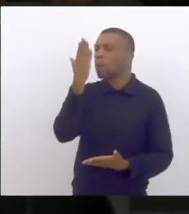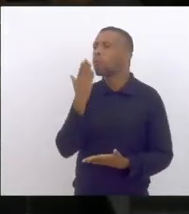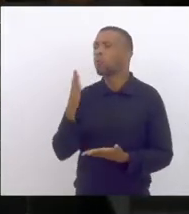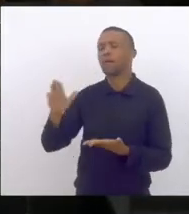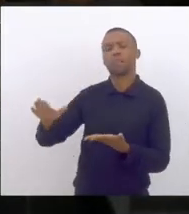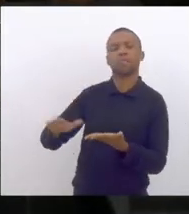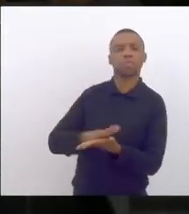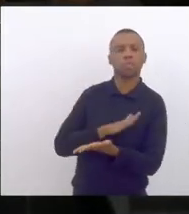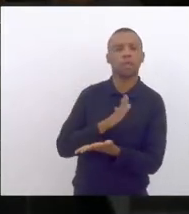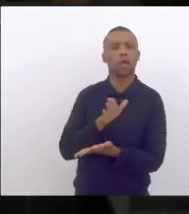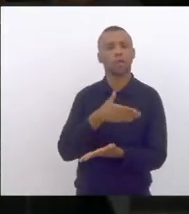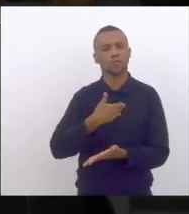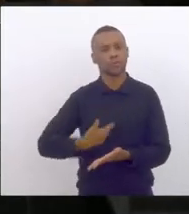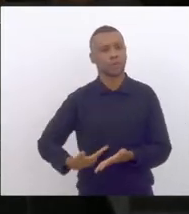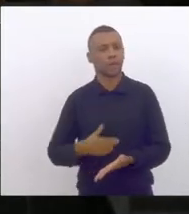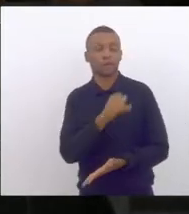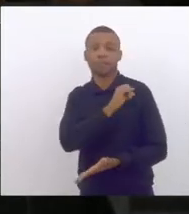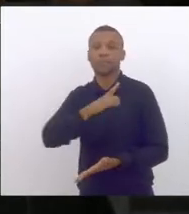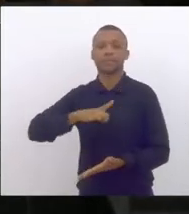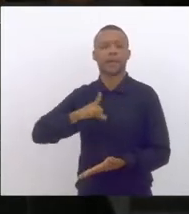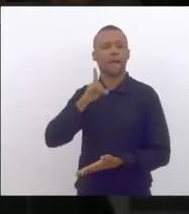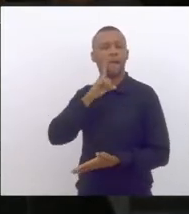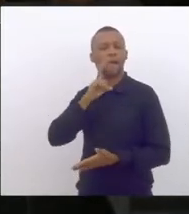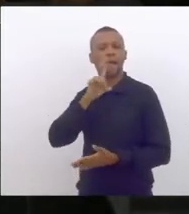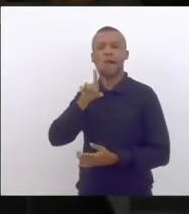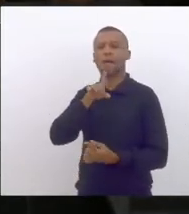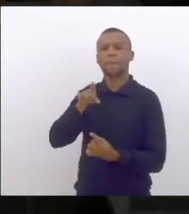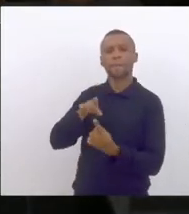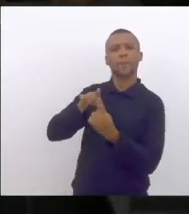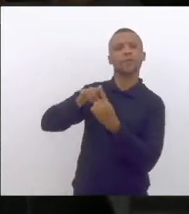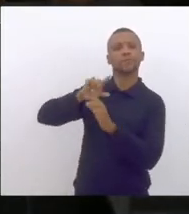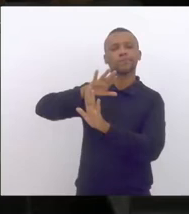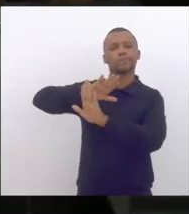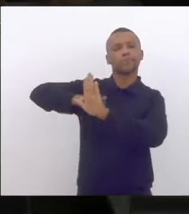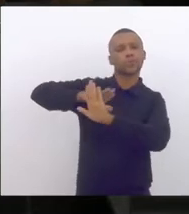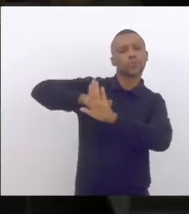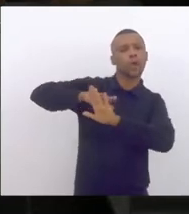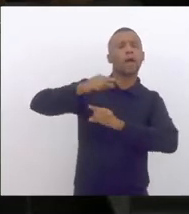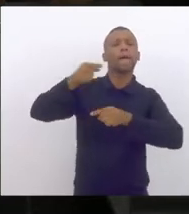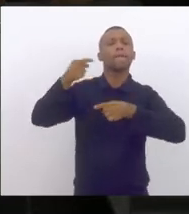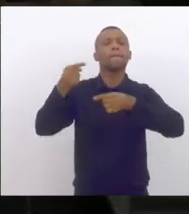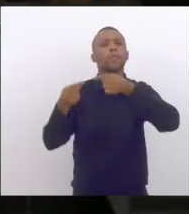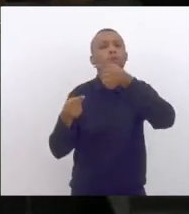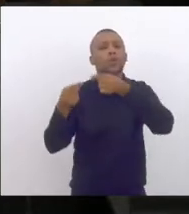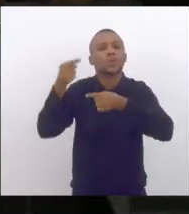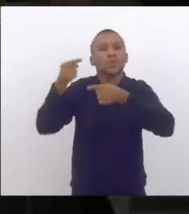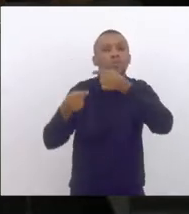estado tem motivação político eleitoral